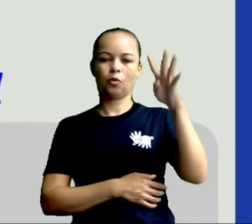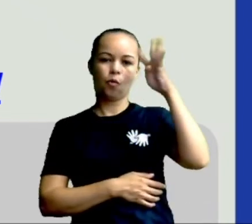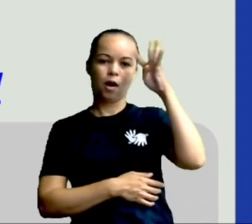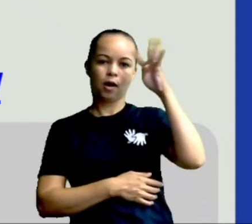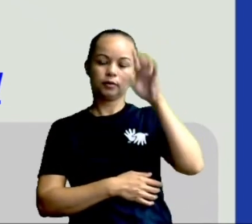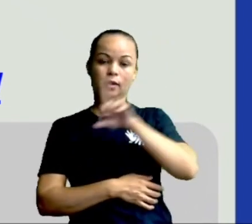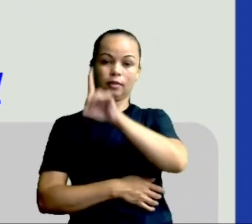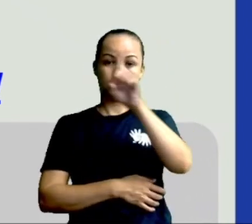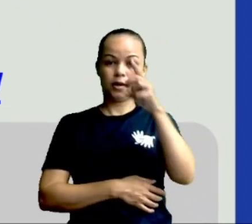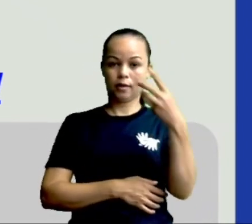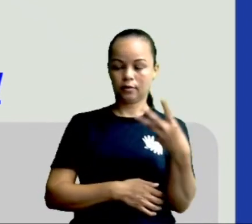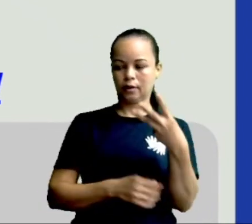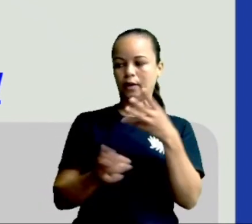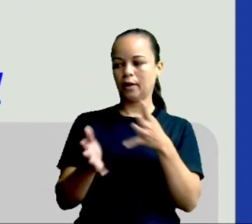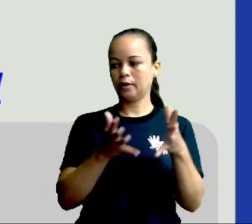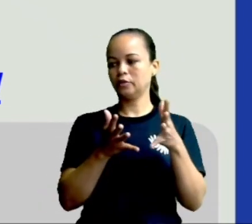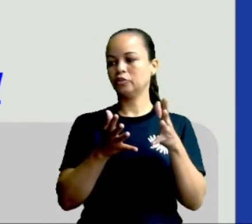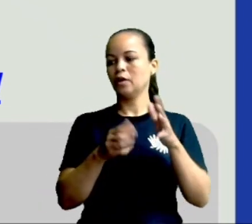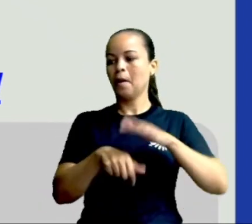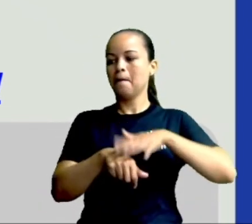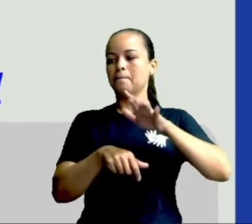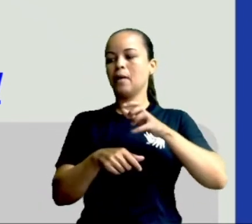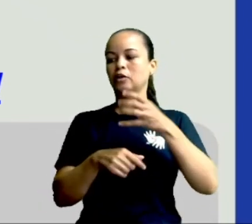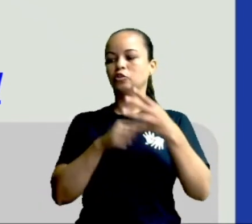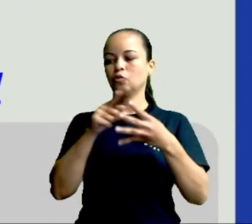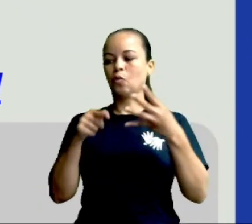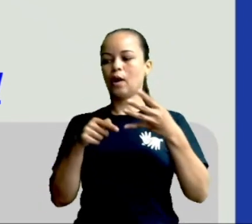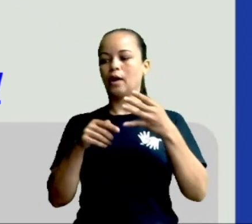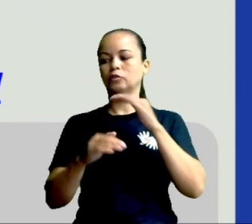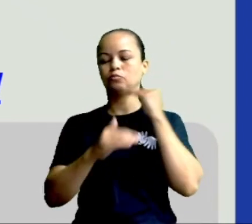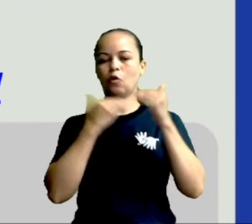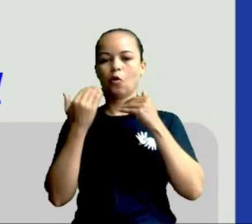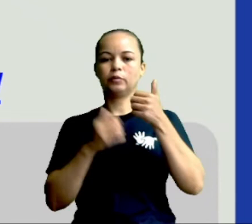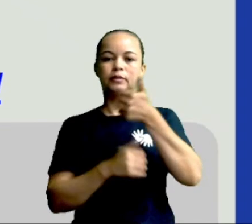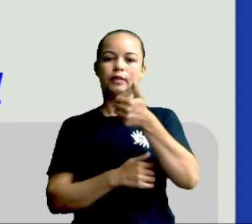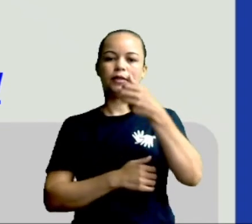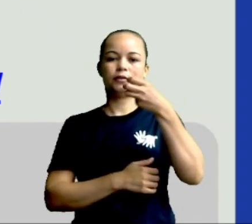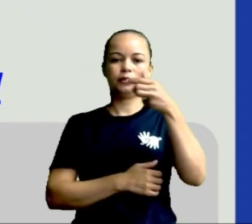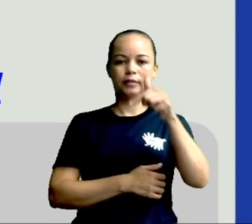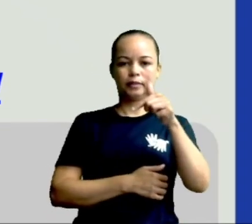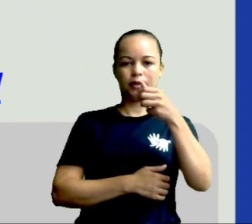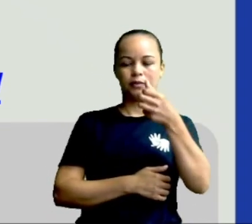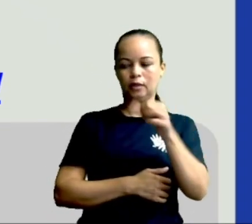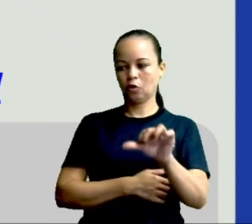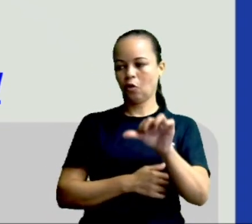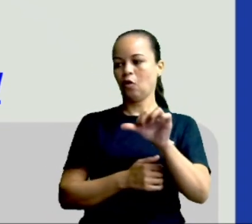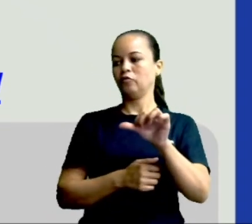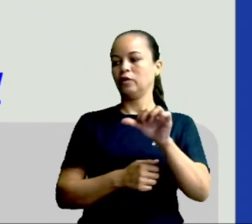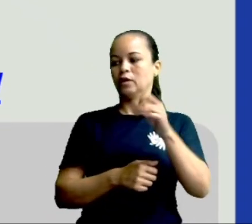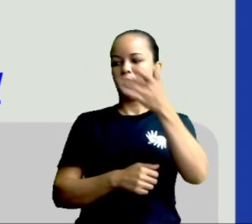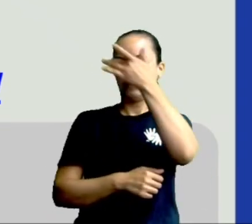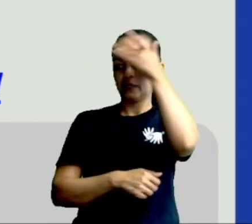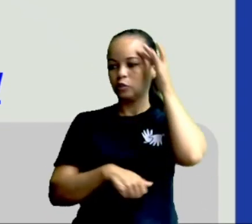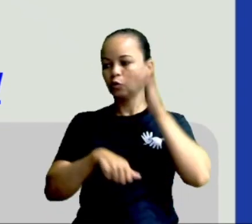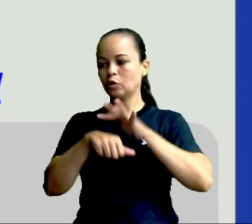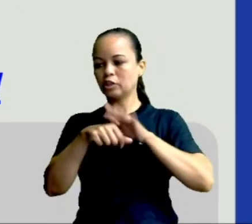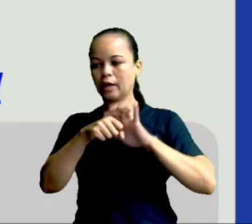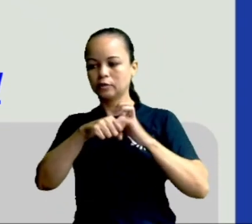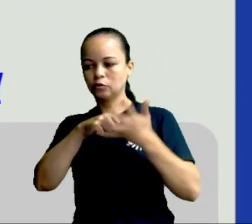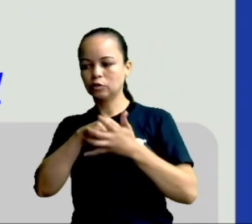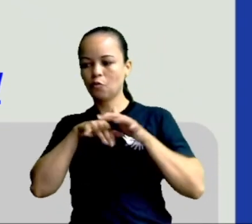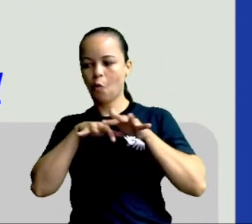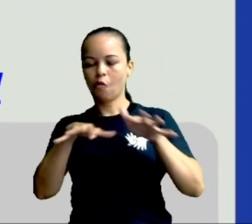Pernambuco. O estado soma 20.033 mortes pela doença. Percebam que é um texto jornalístico,